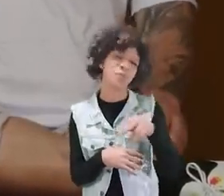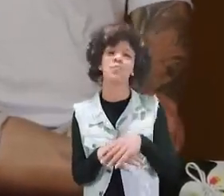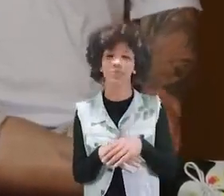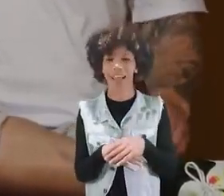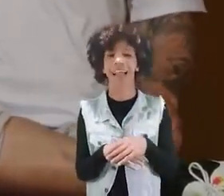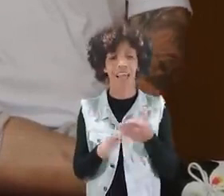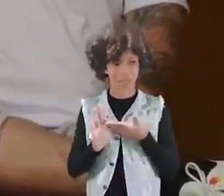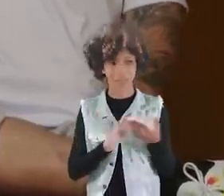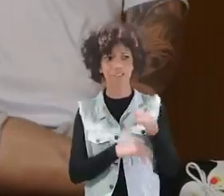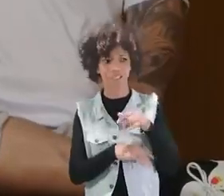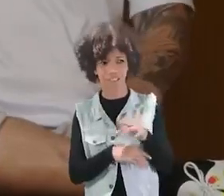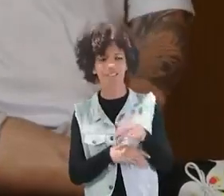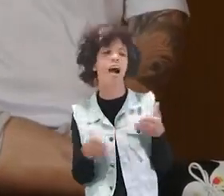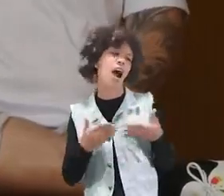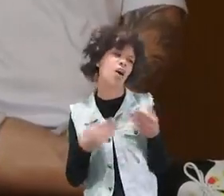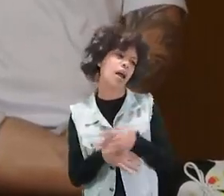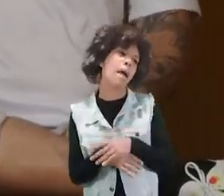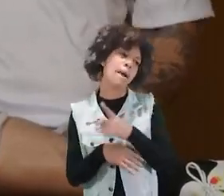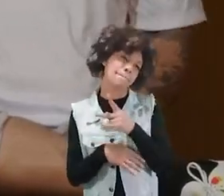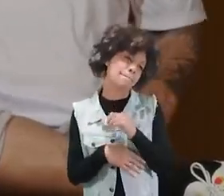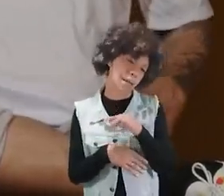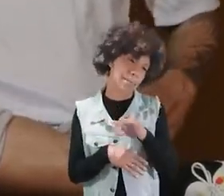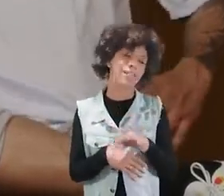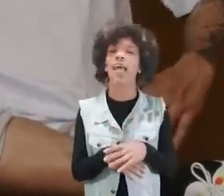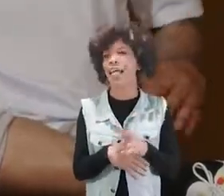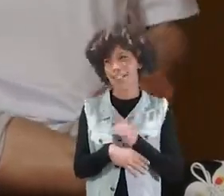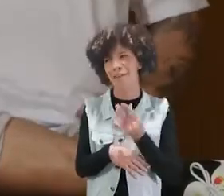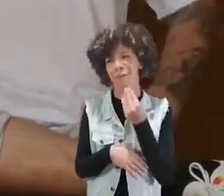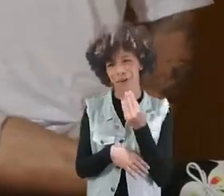é da época agora é o bebe né